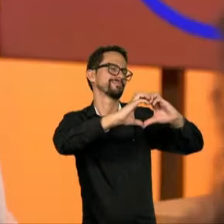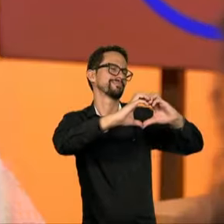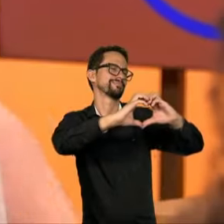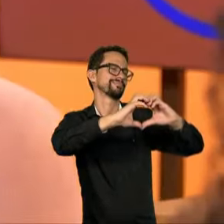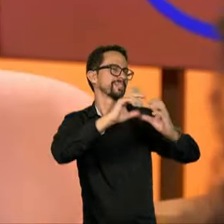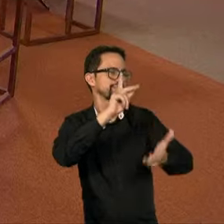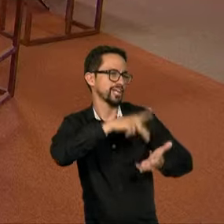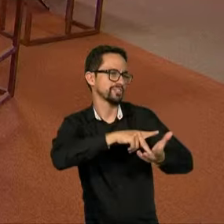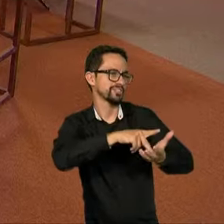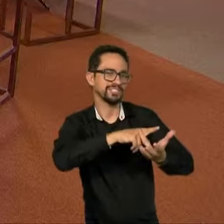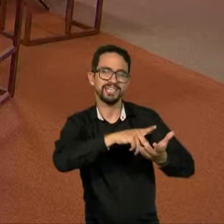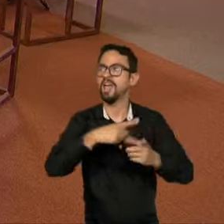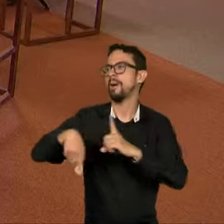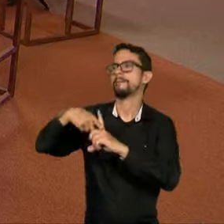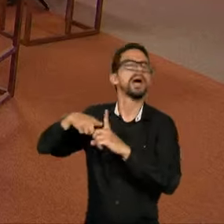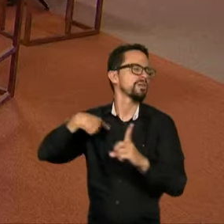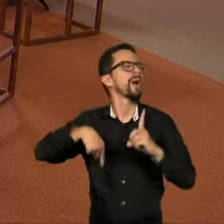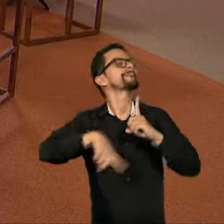Nossa, eu sou mais, pronto, acabou.